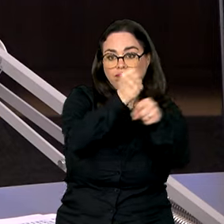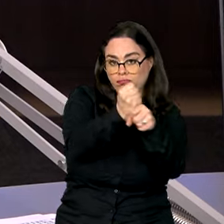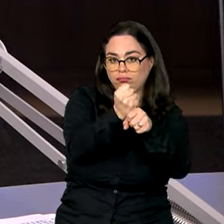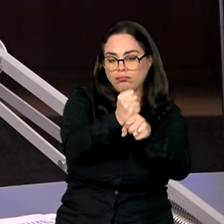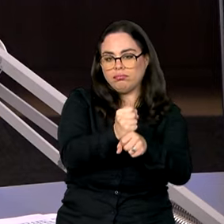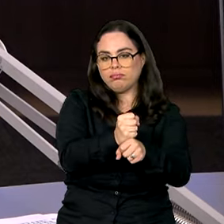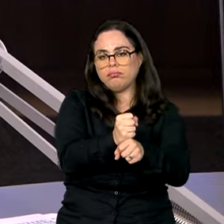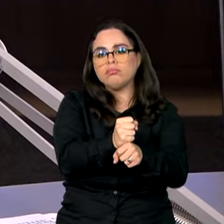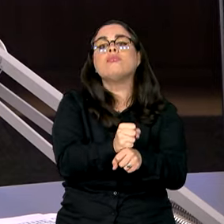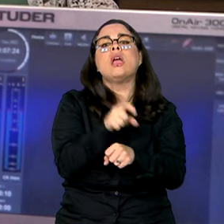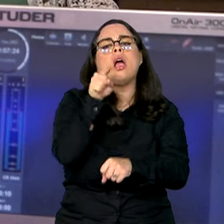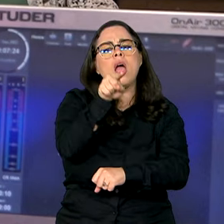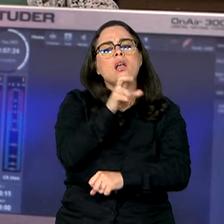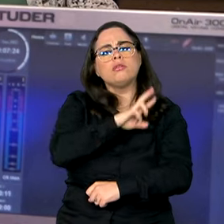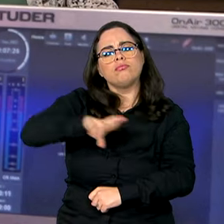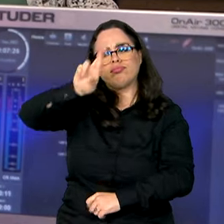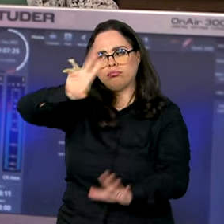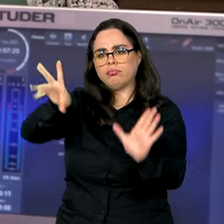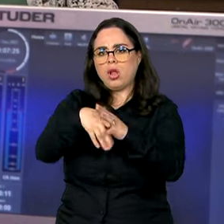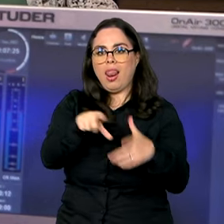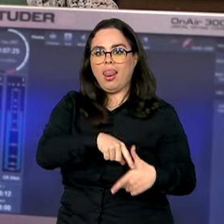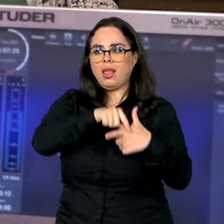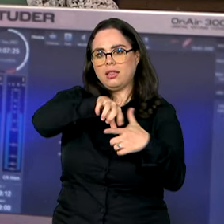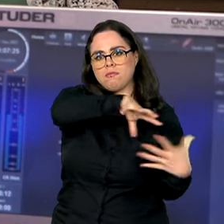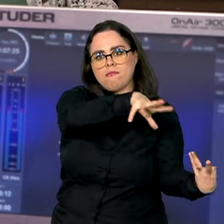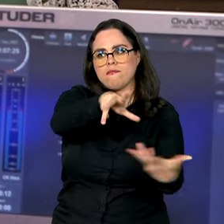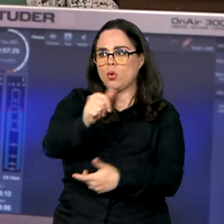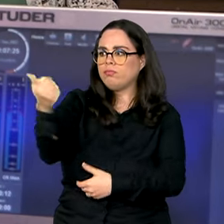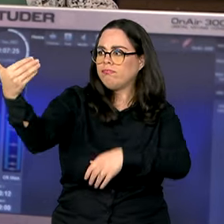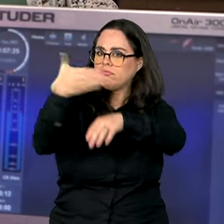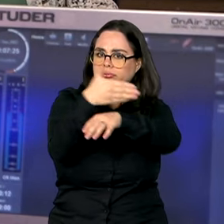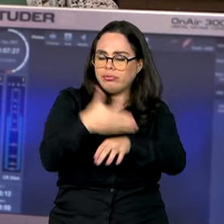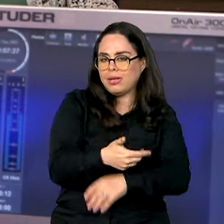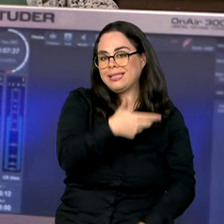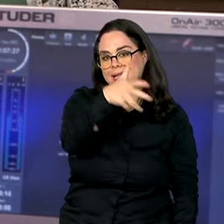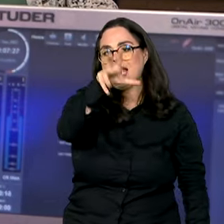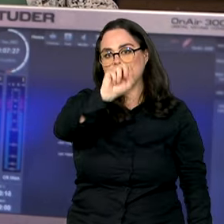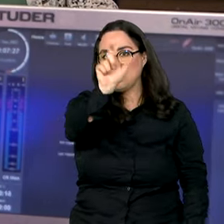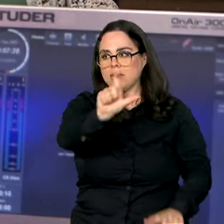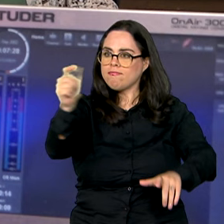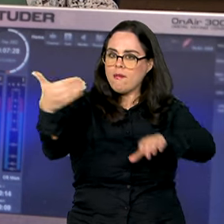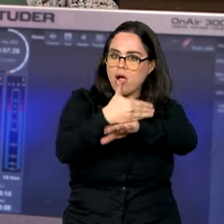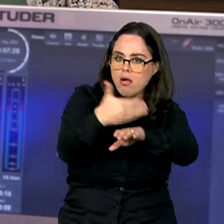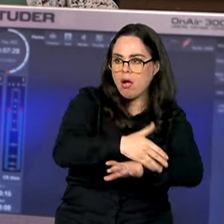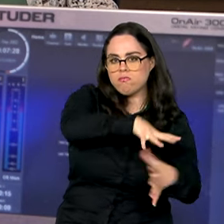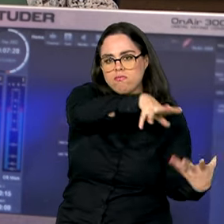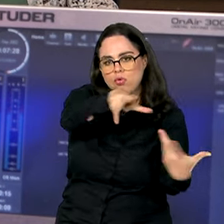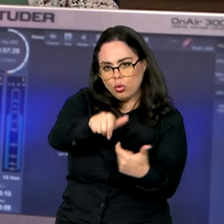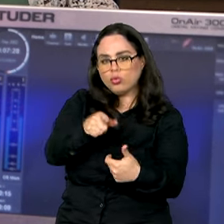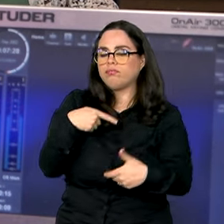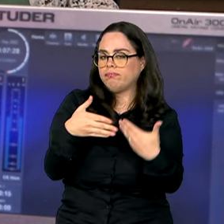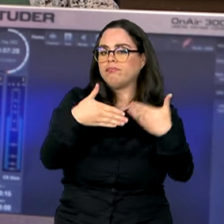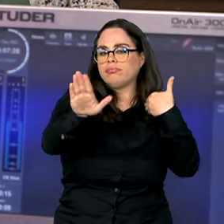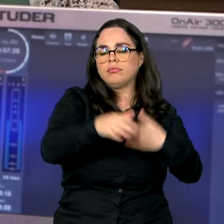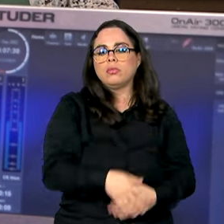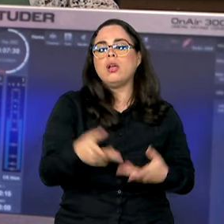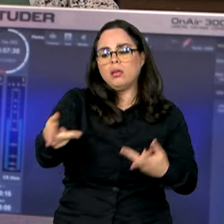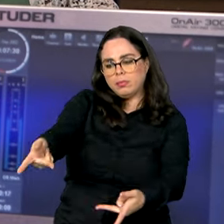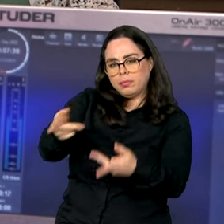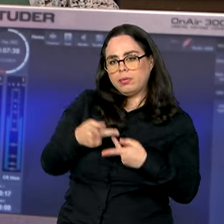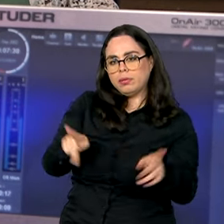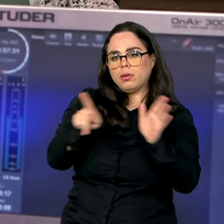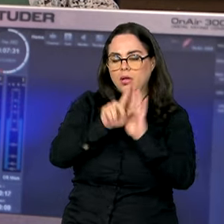A cúpula dos chefes de Estado, que deve reunir cerca de 150 líderes mundiais, dará início ao evento. Para receber um